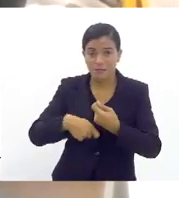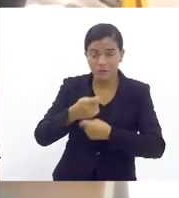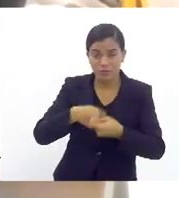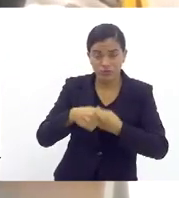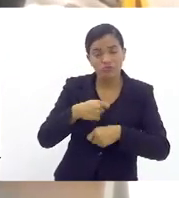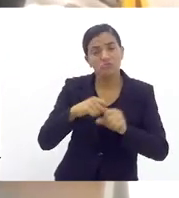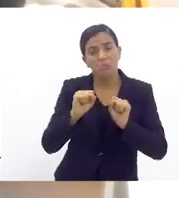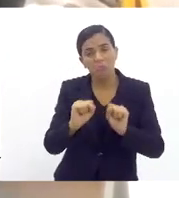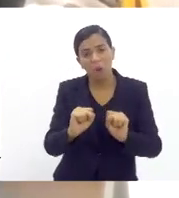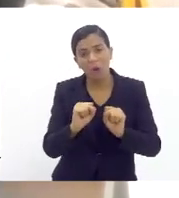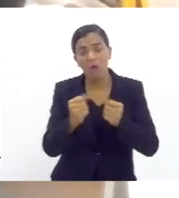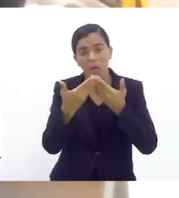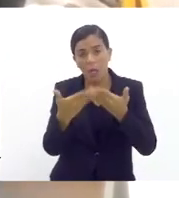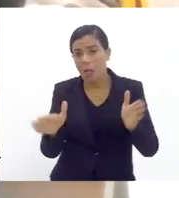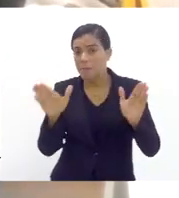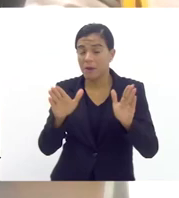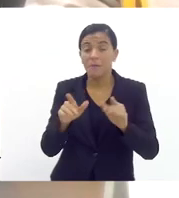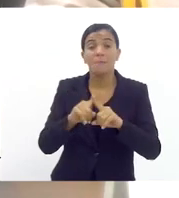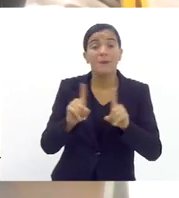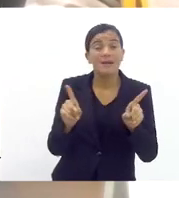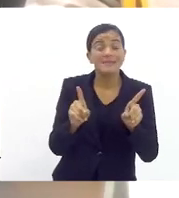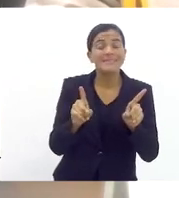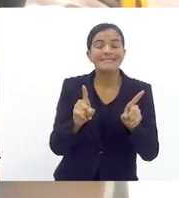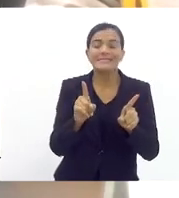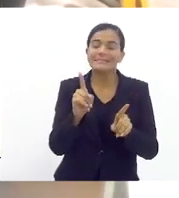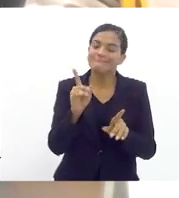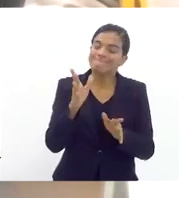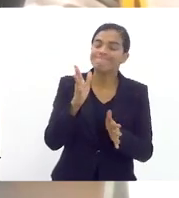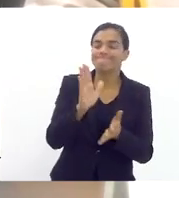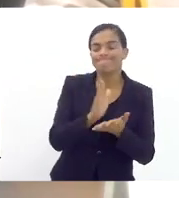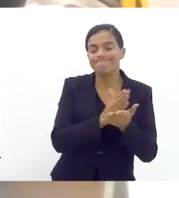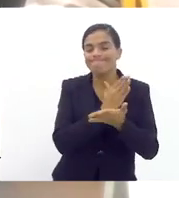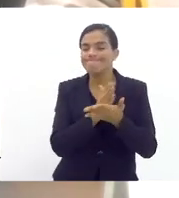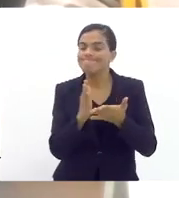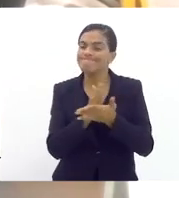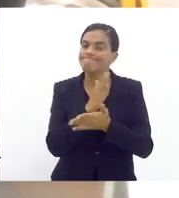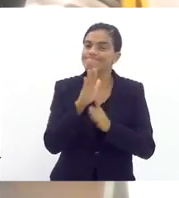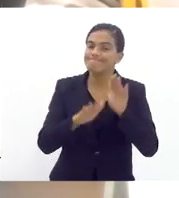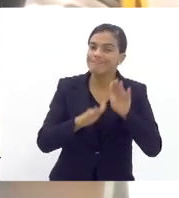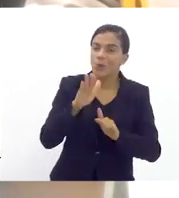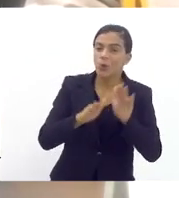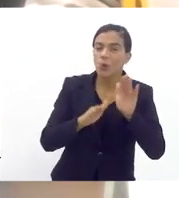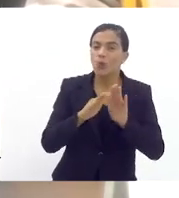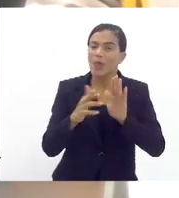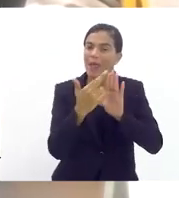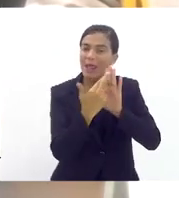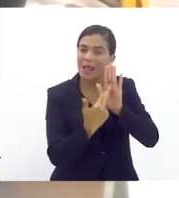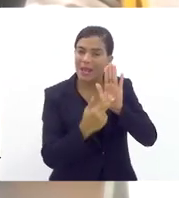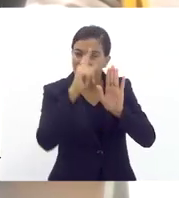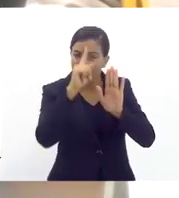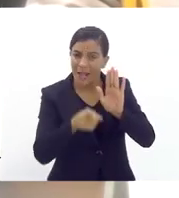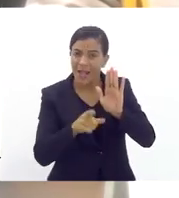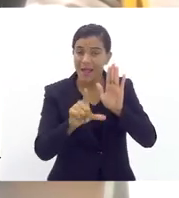dela, ela poderia ampliar isso. Mas, de certa forma, o fato de não ter uma regulamentação em lei